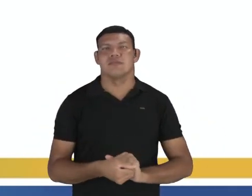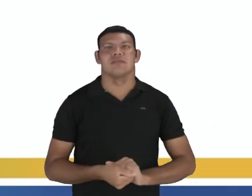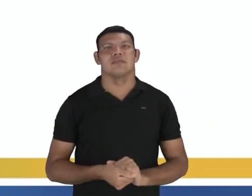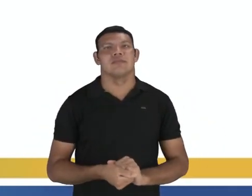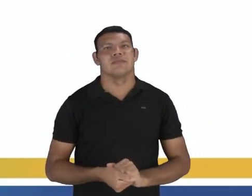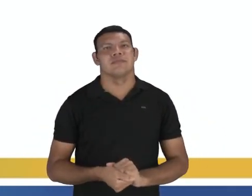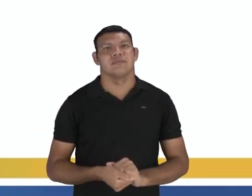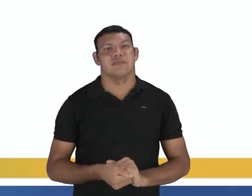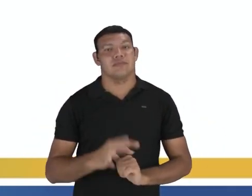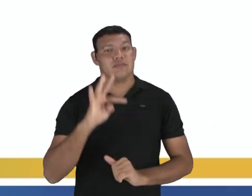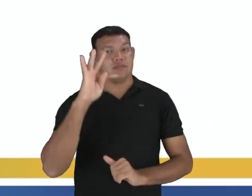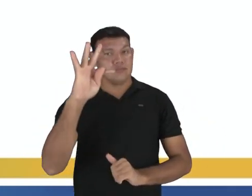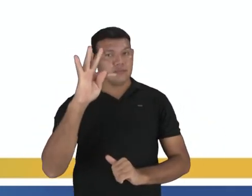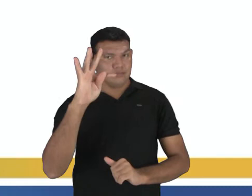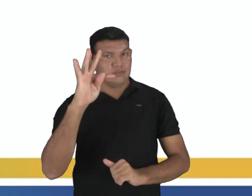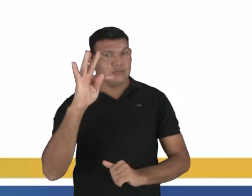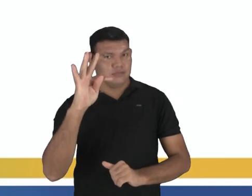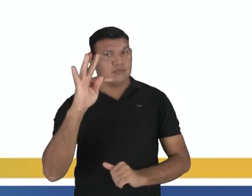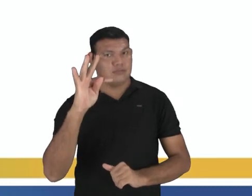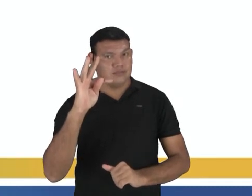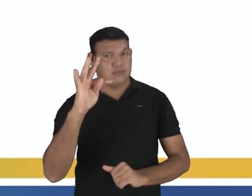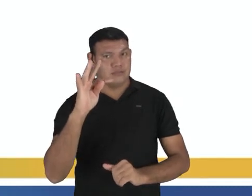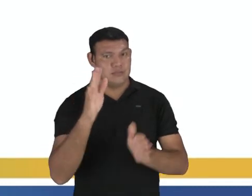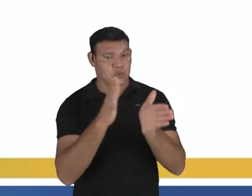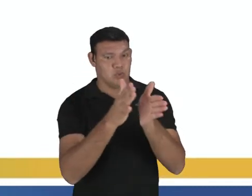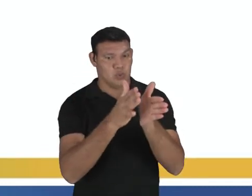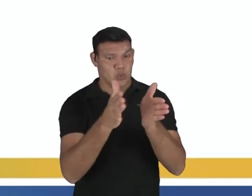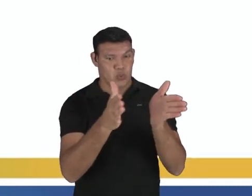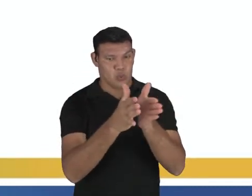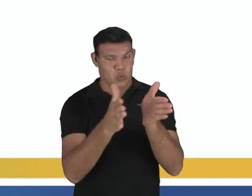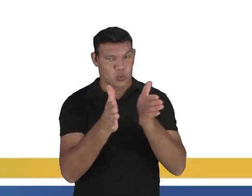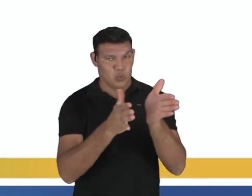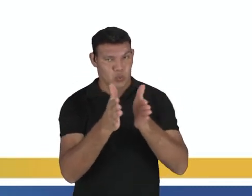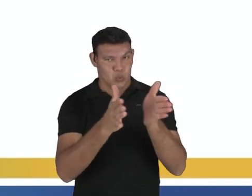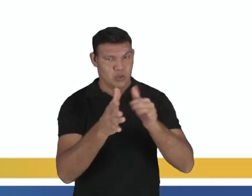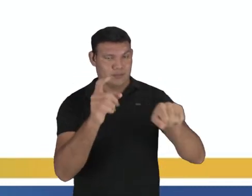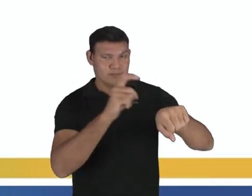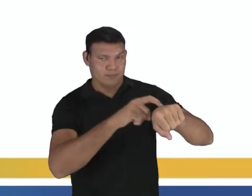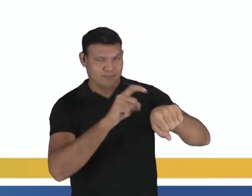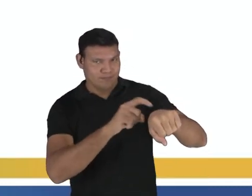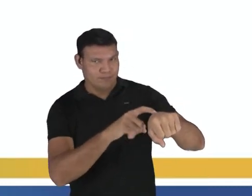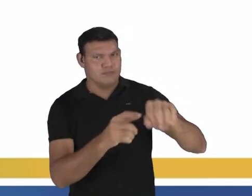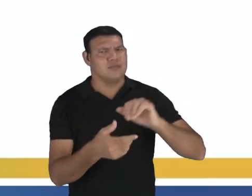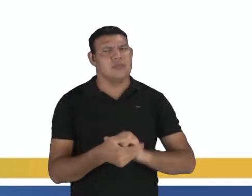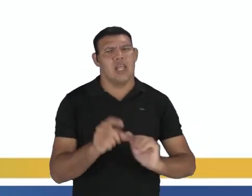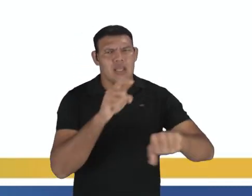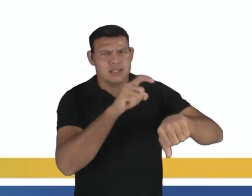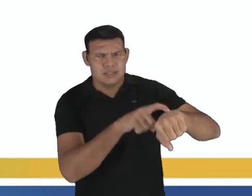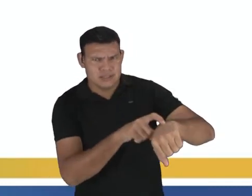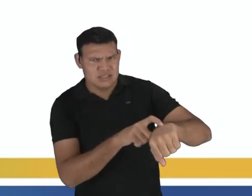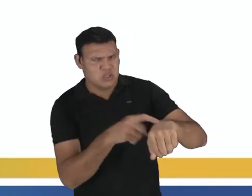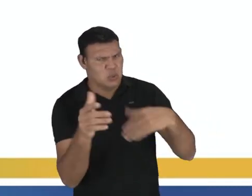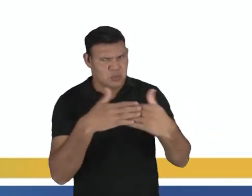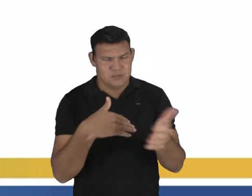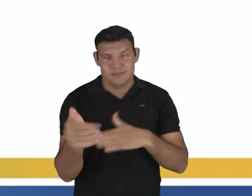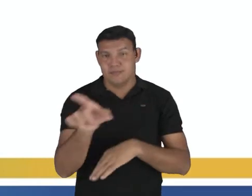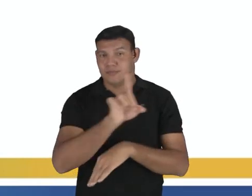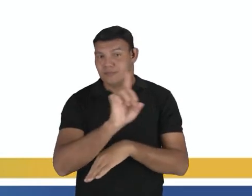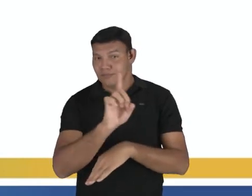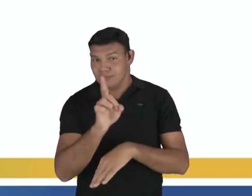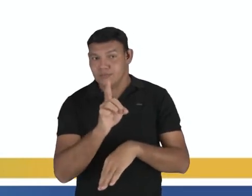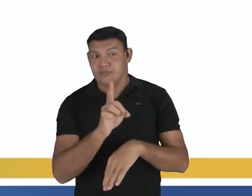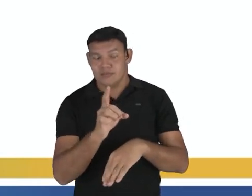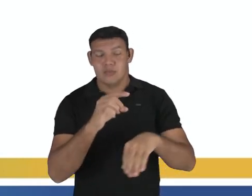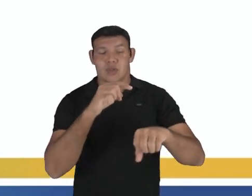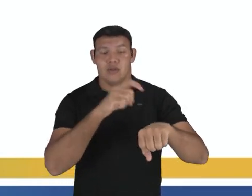ele vai dizer que vai ser uma constante? Esse T, ele representa um intervalo de tempo, só que ele não é só um tempo